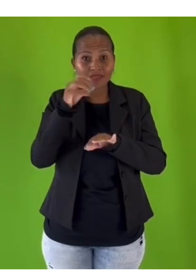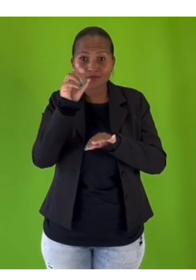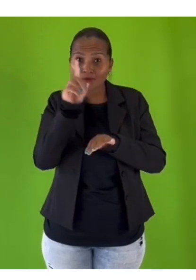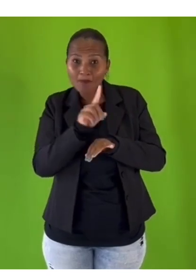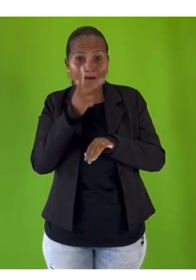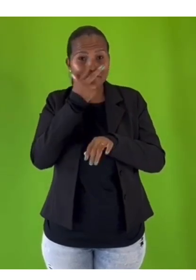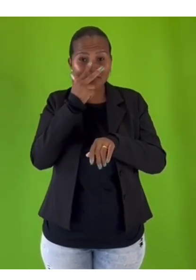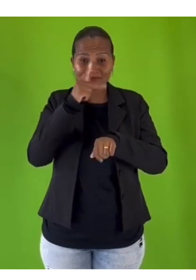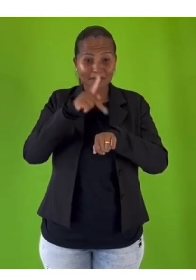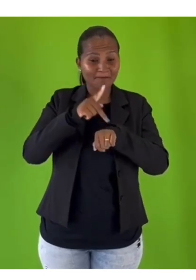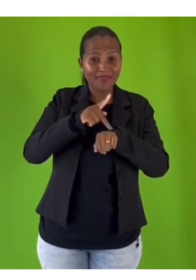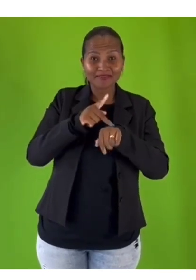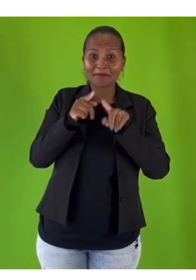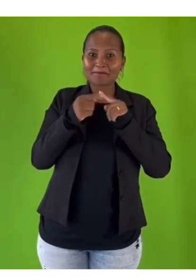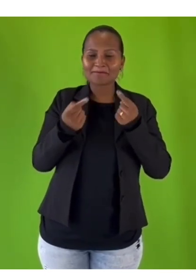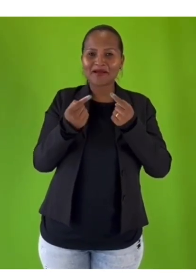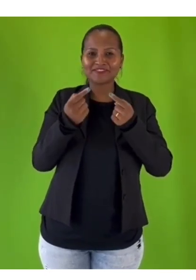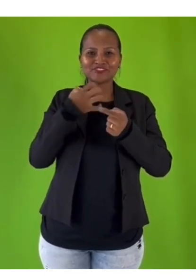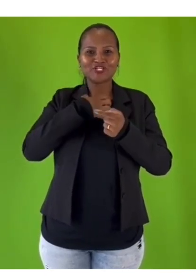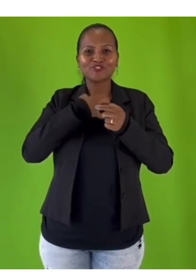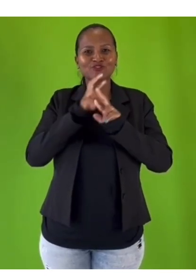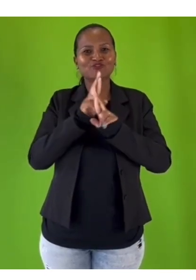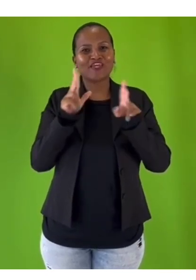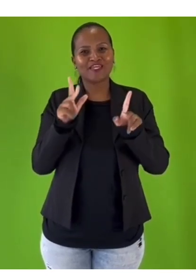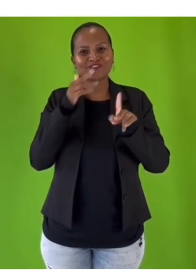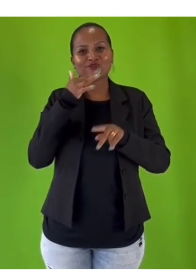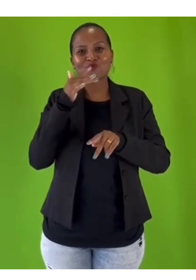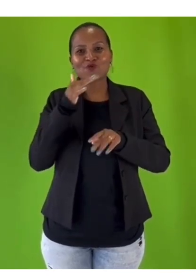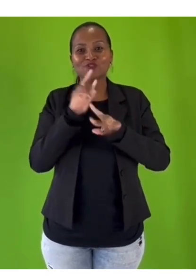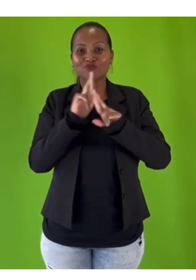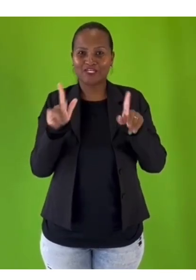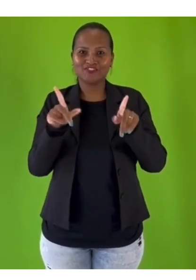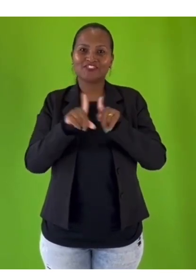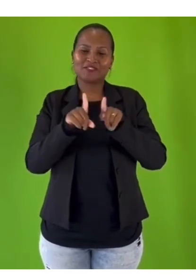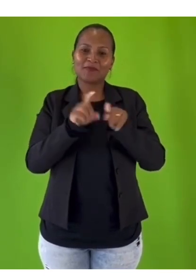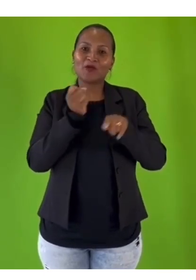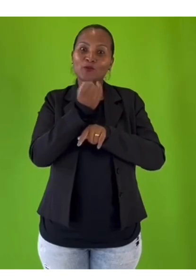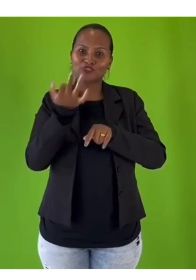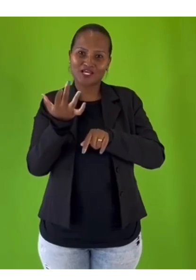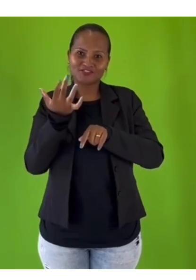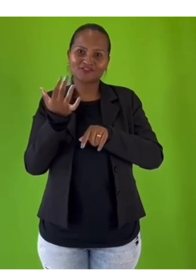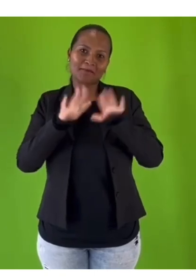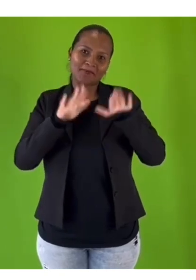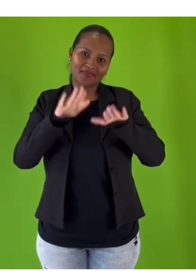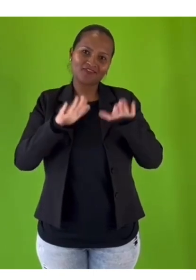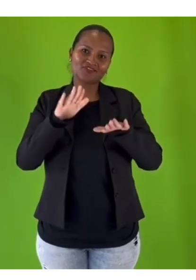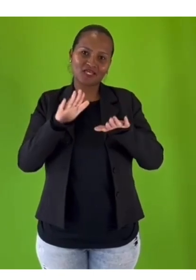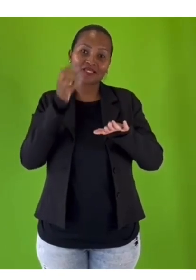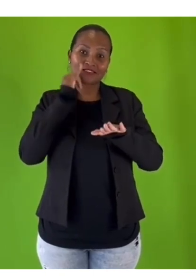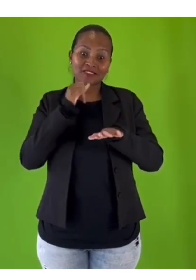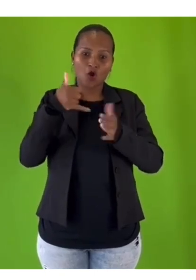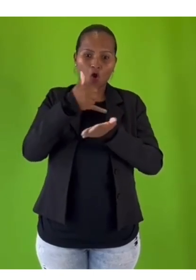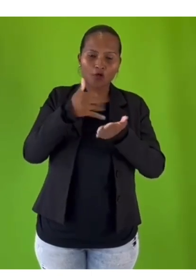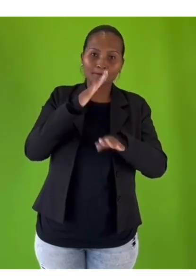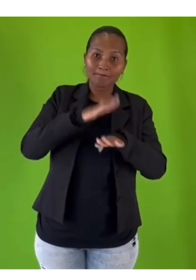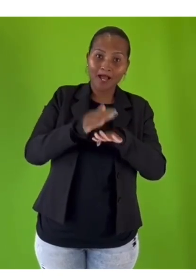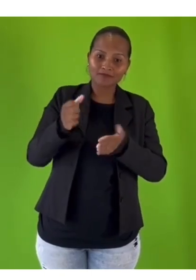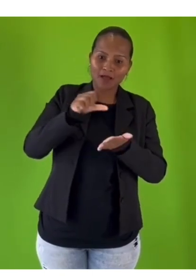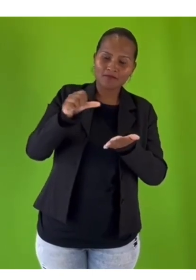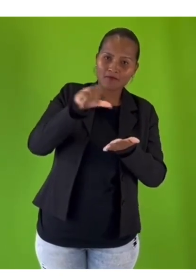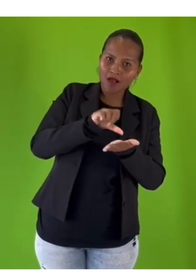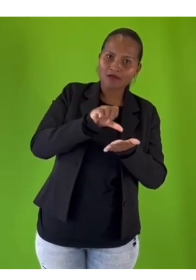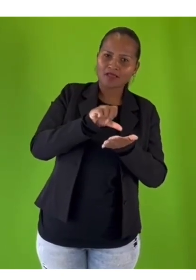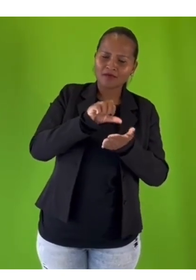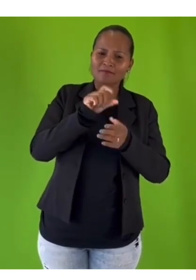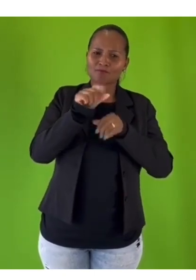Então, é o mesmo pó, é a mesma pedra, mas com efeitos completamente diferentes. Sem contar na concentração, né? Porque se eu jogar mais óleo aqui, ele vai ficando cada vez